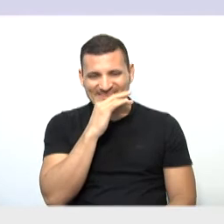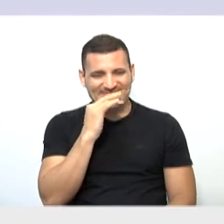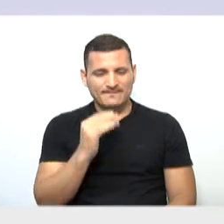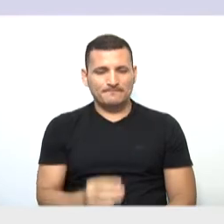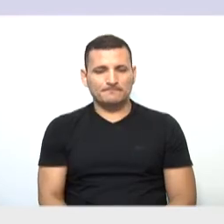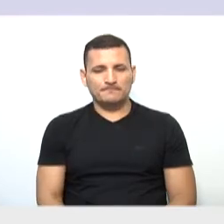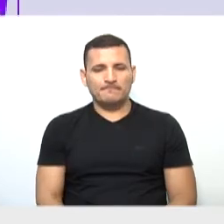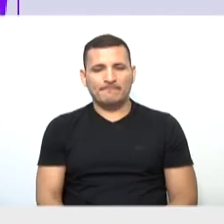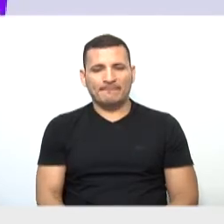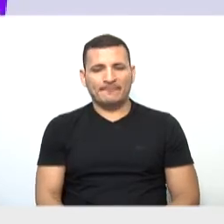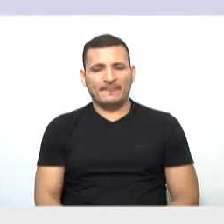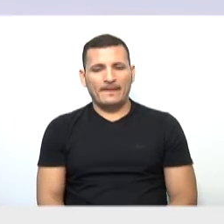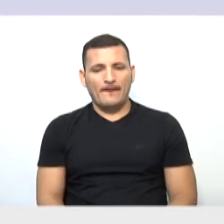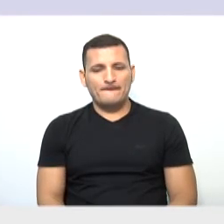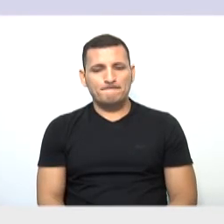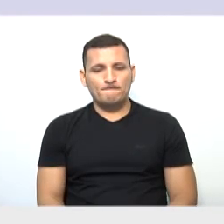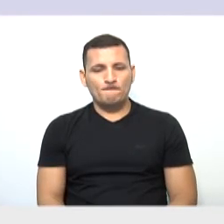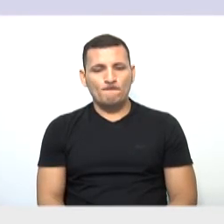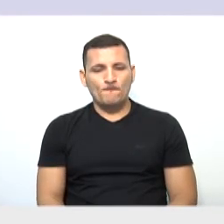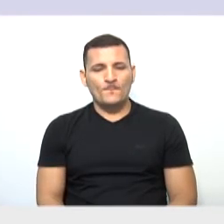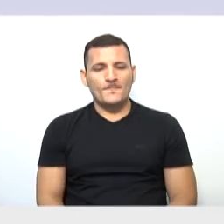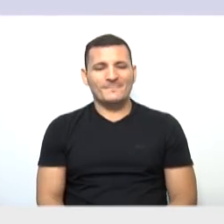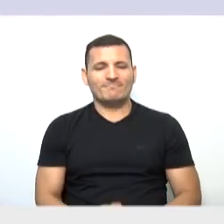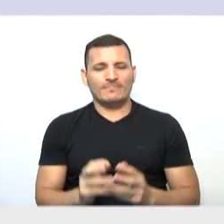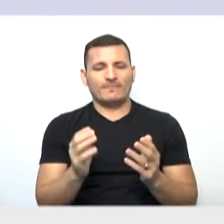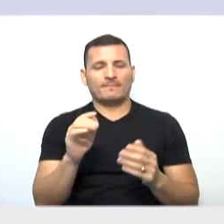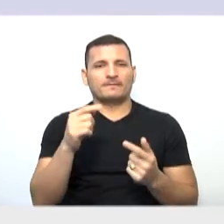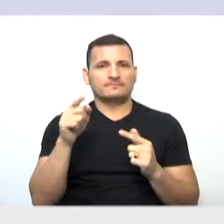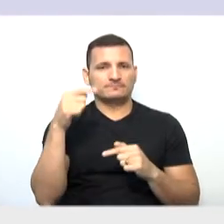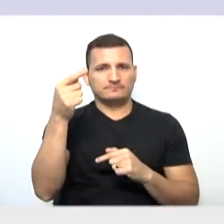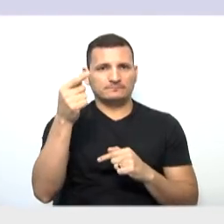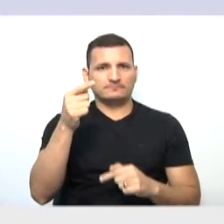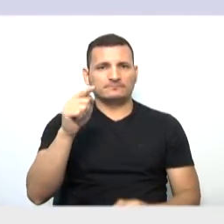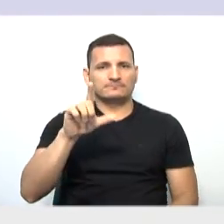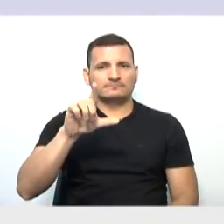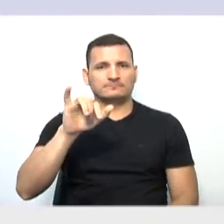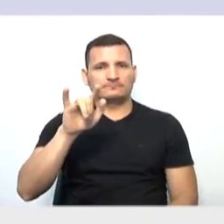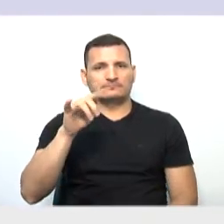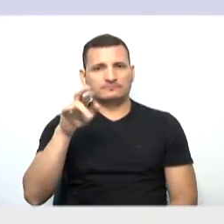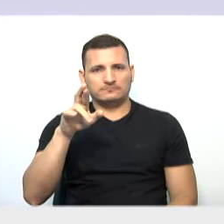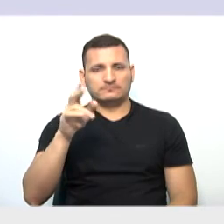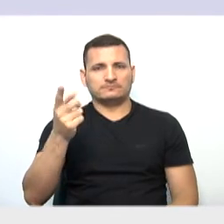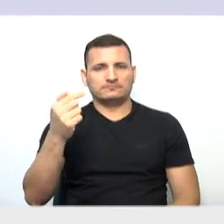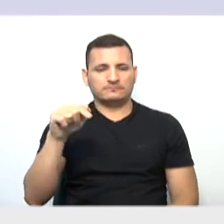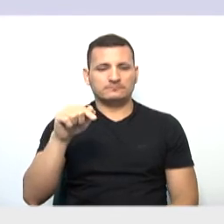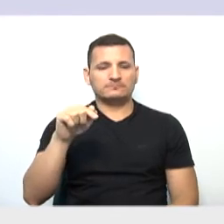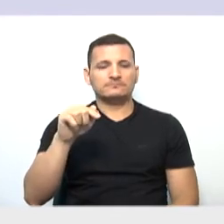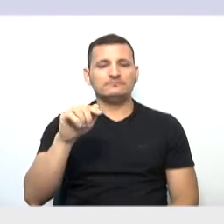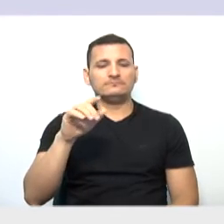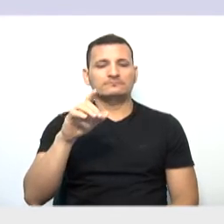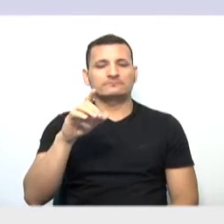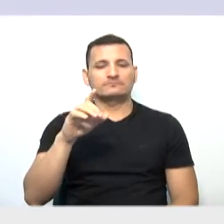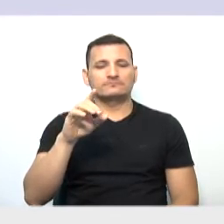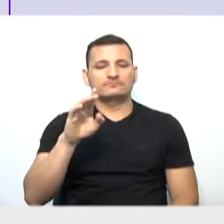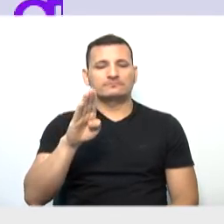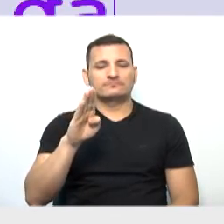Classifica. Só que agora, ó, eu classifiquei aqui em cima, ó, como ligar, agora ele vai ser